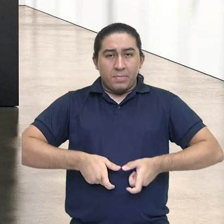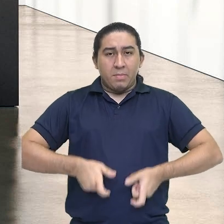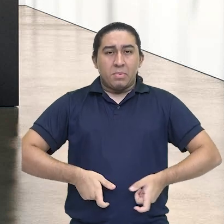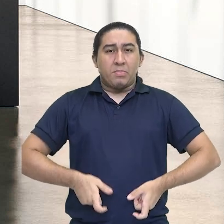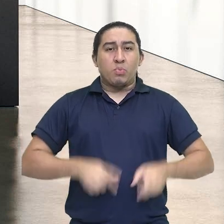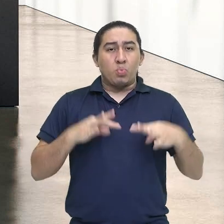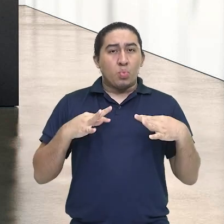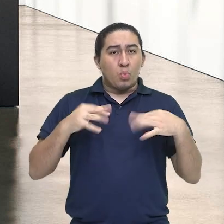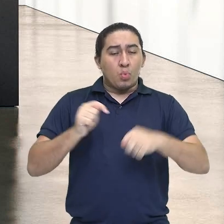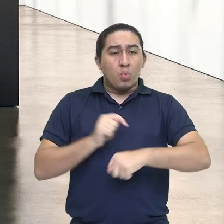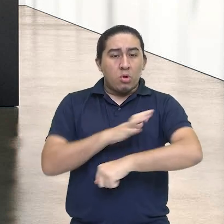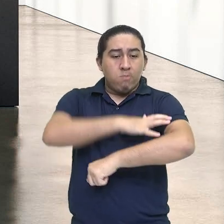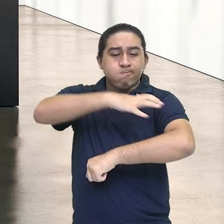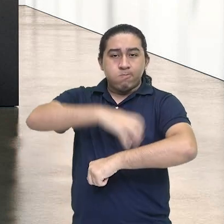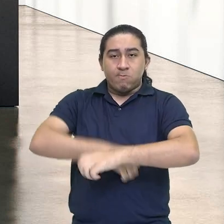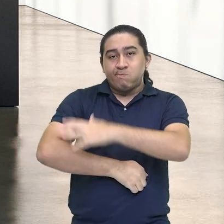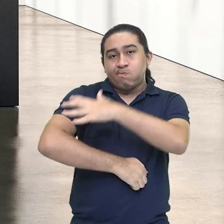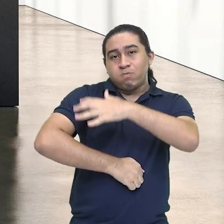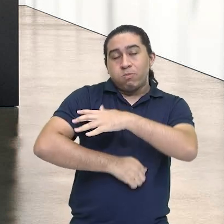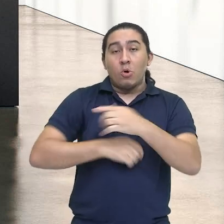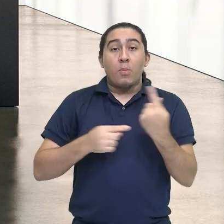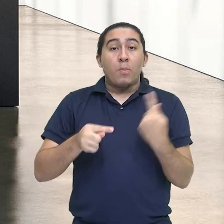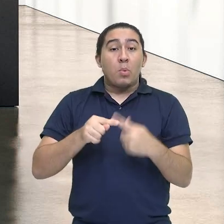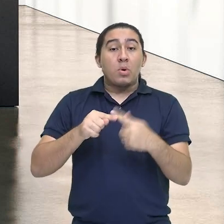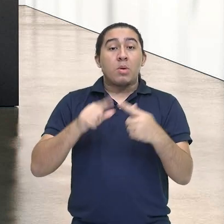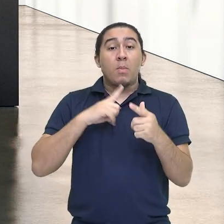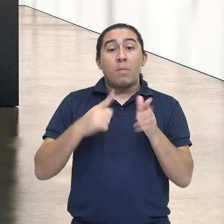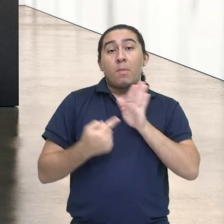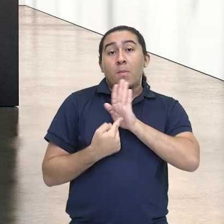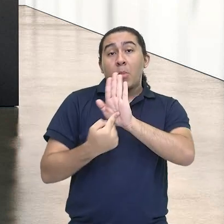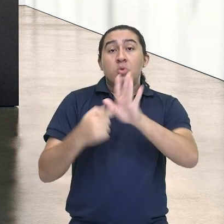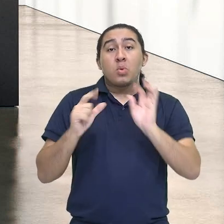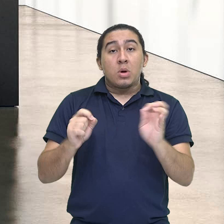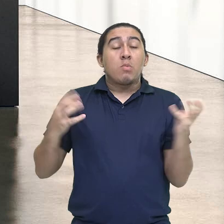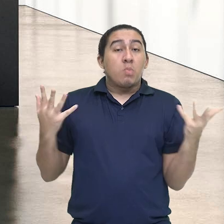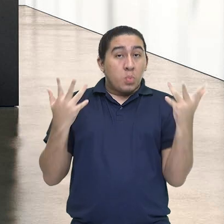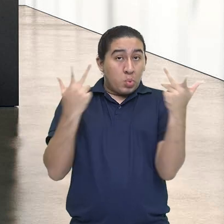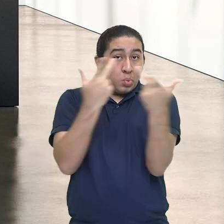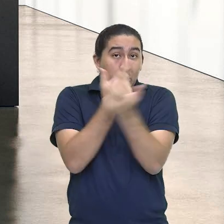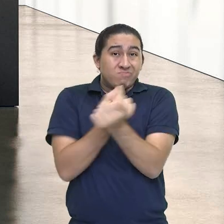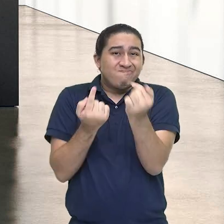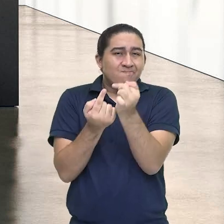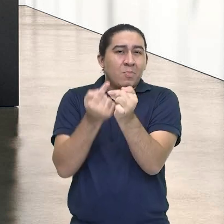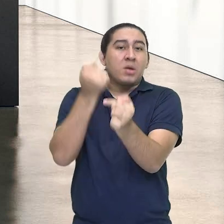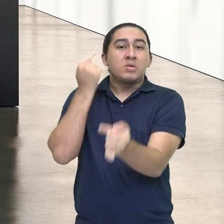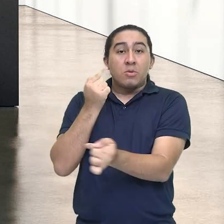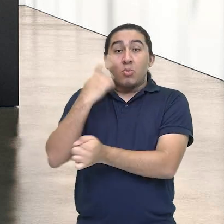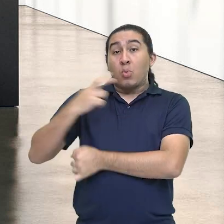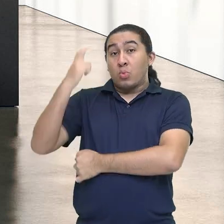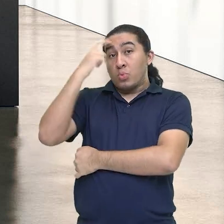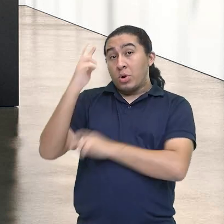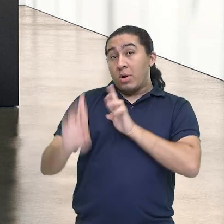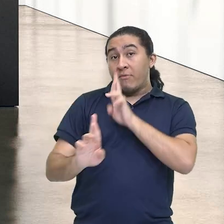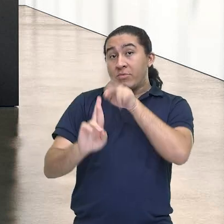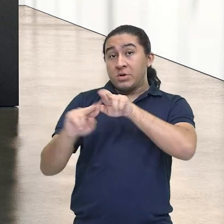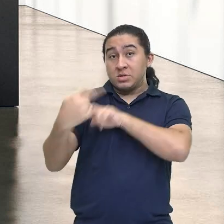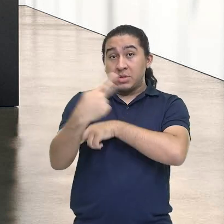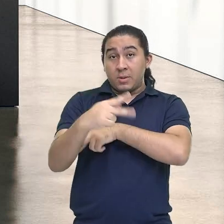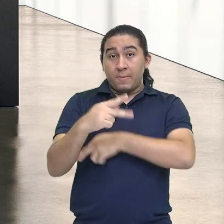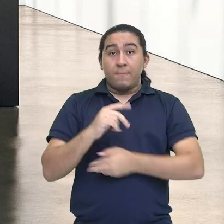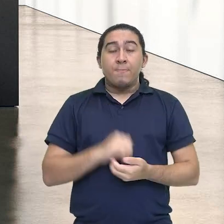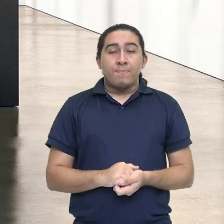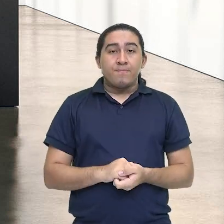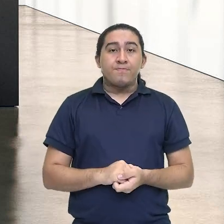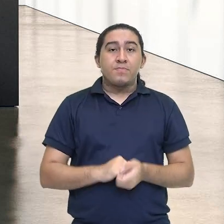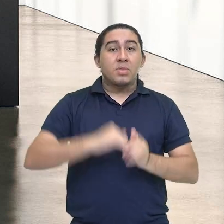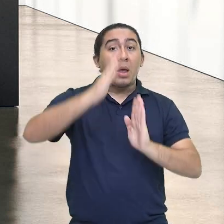essa intenção de eles trazerem a beleza naquele ideal daquela cultura. As pinturas